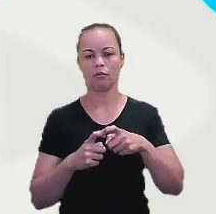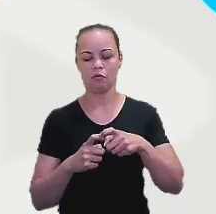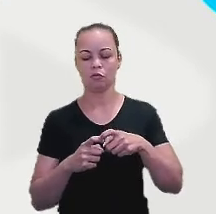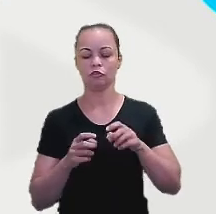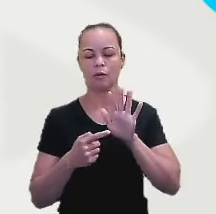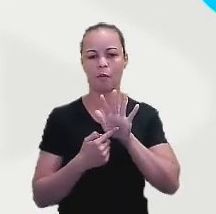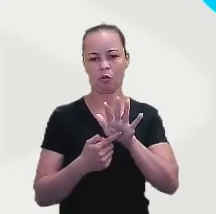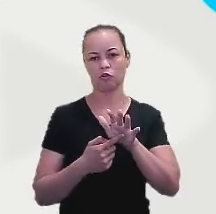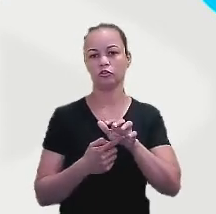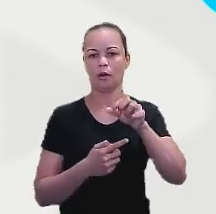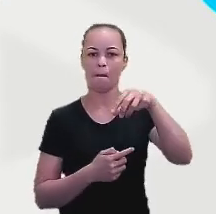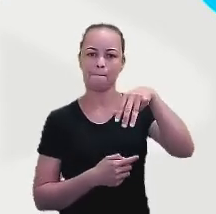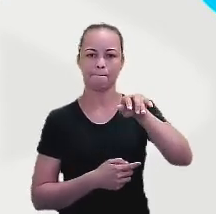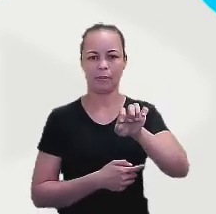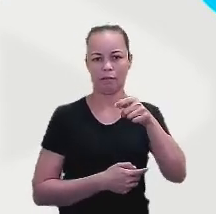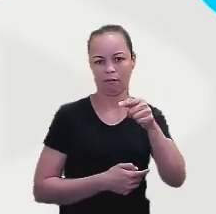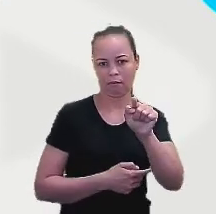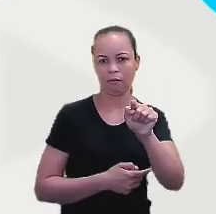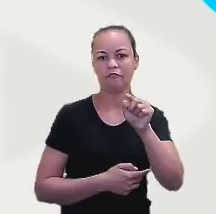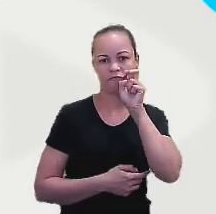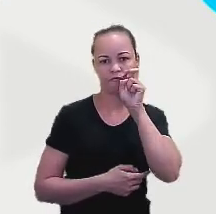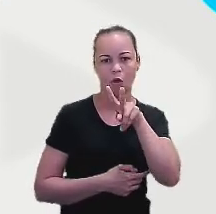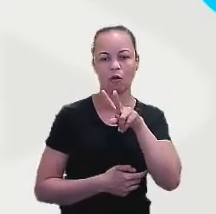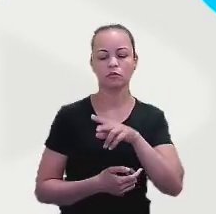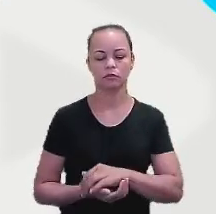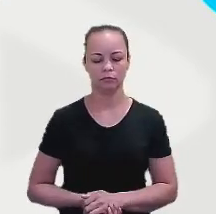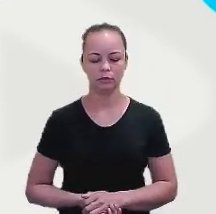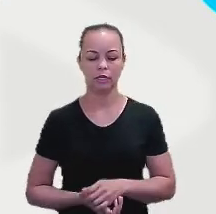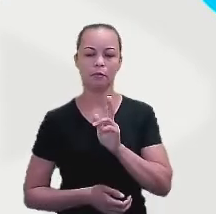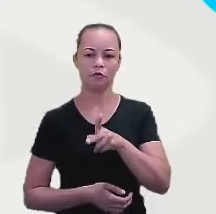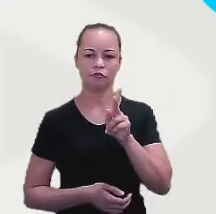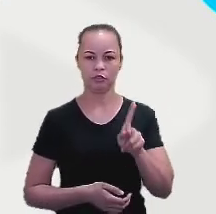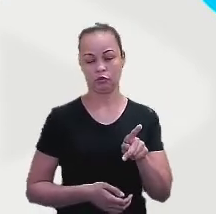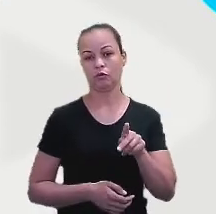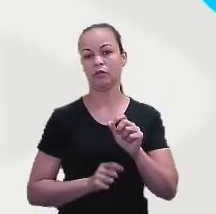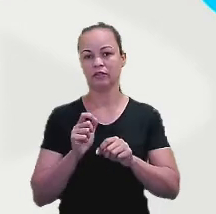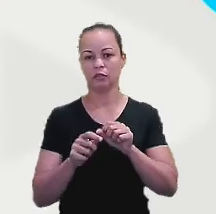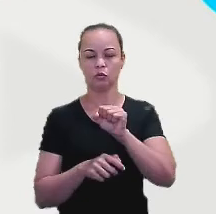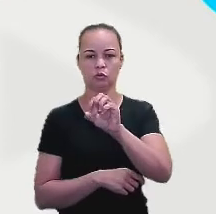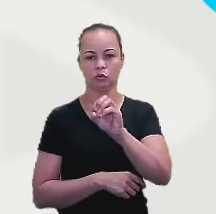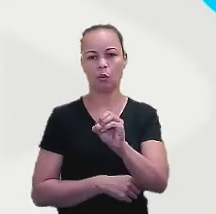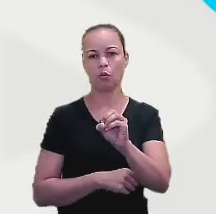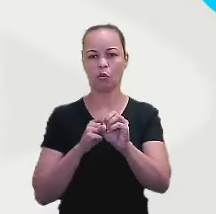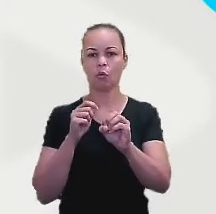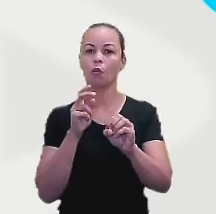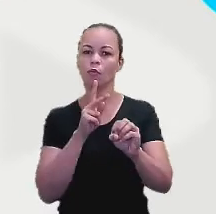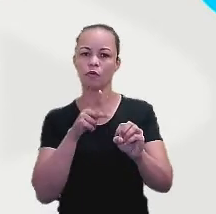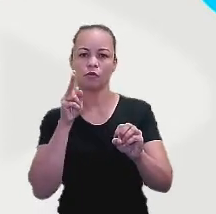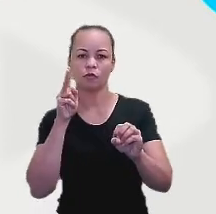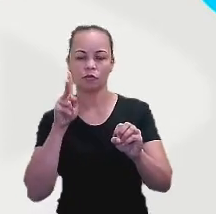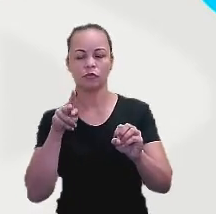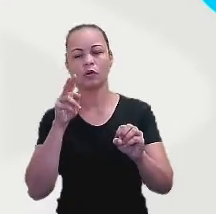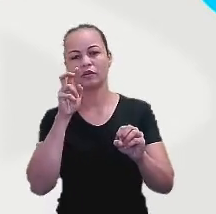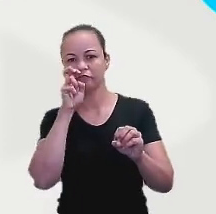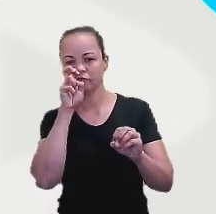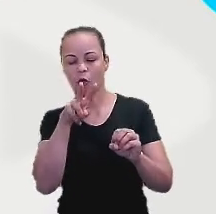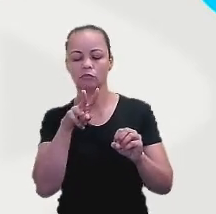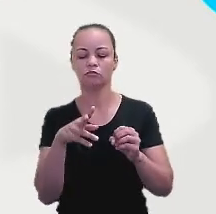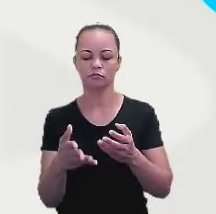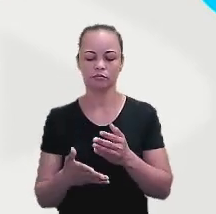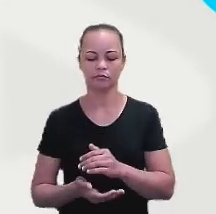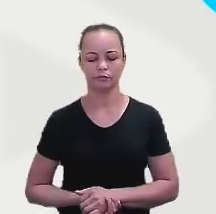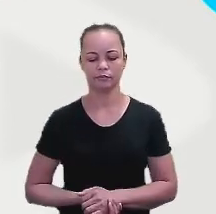E professora, que aí vai ser o sou. Tá vendo como é fácil, né? Muito bem. Então, vamos